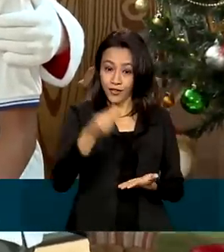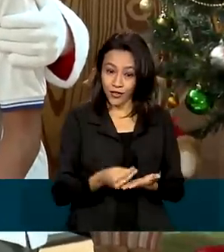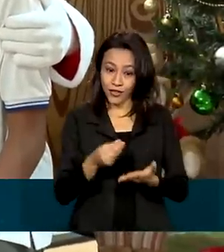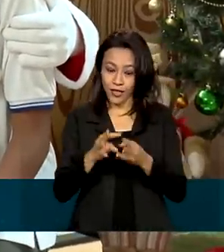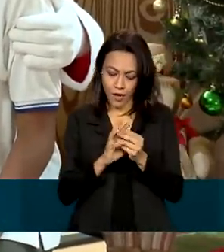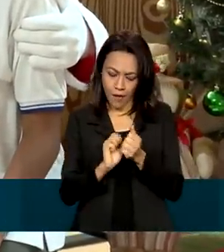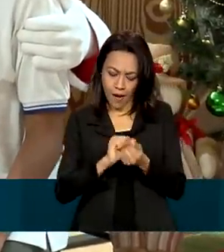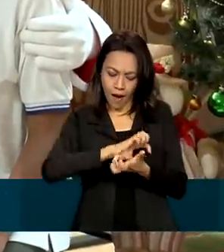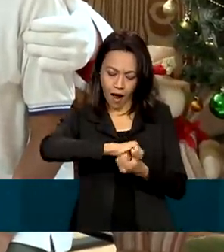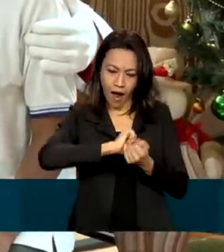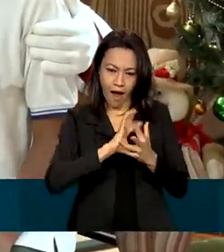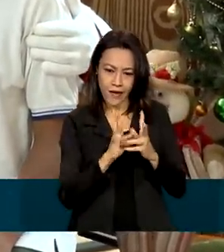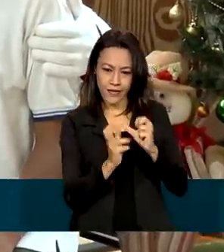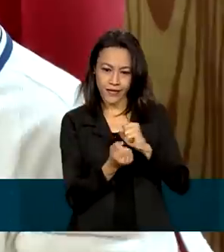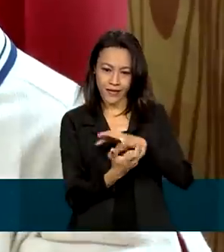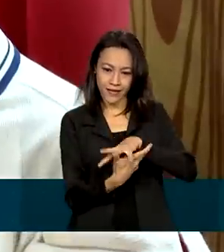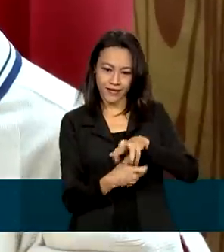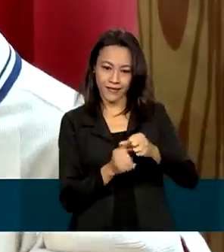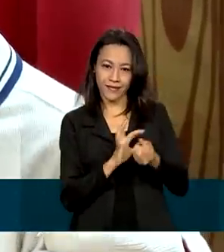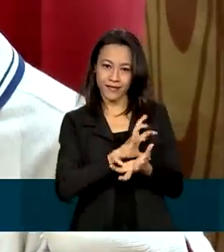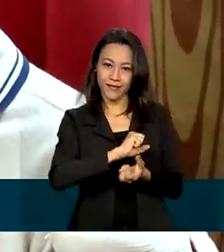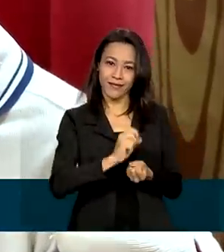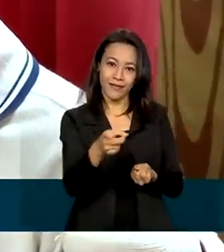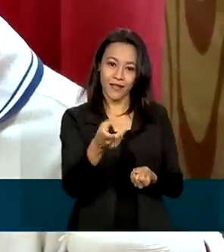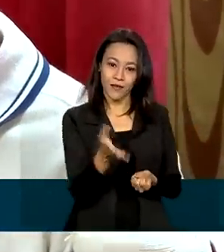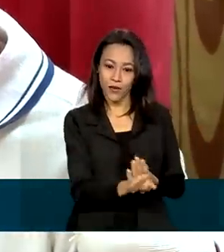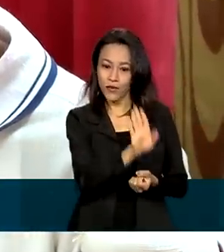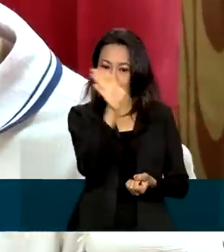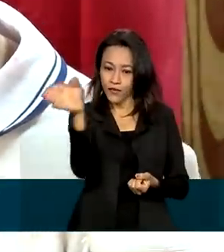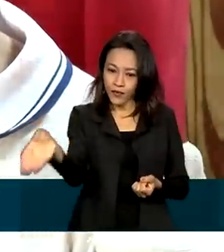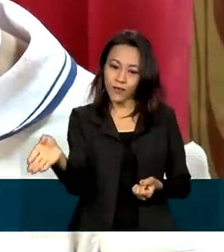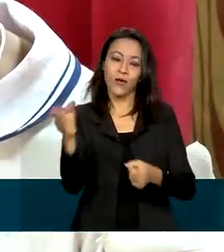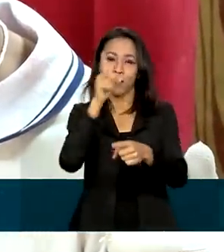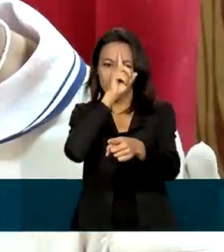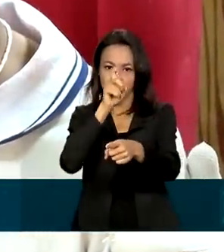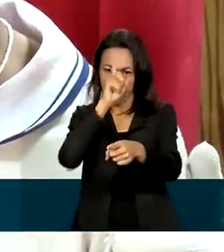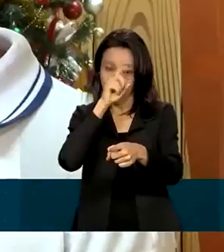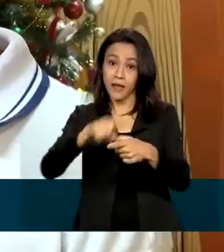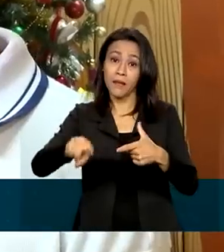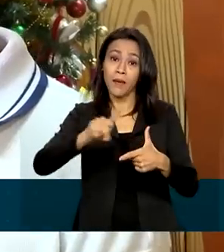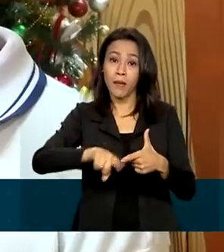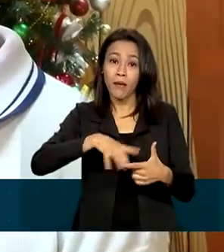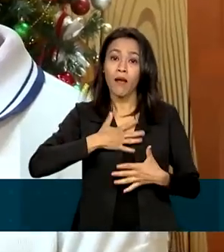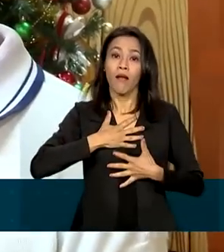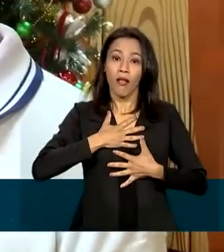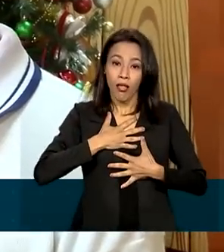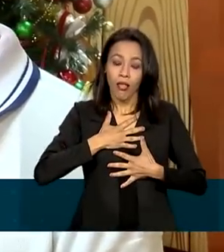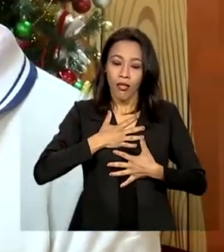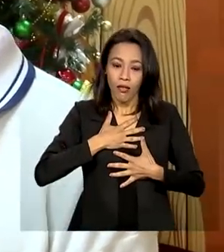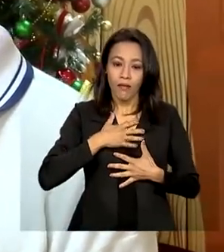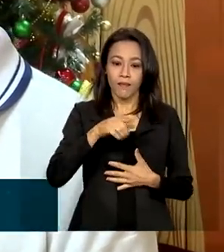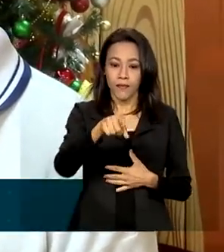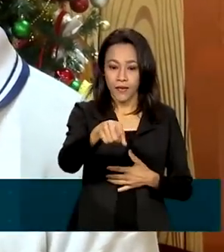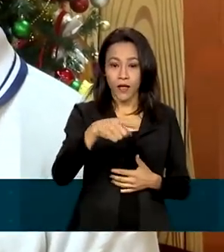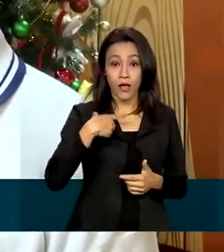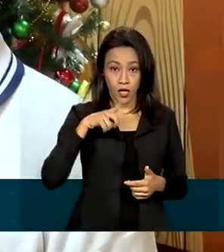modelar para passar o tempo quando precisar ir ao hospital por conta das crises de asma. Eu tinha